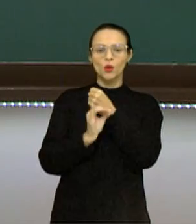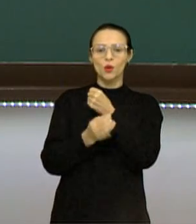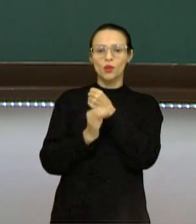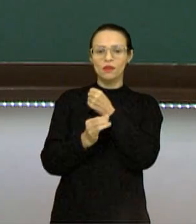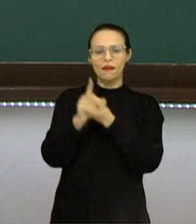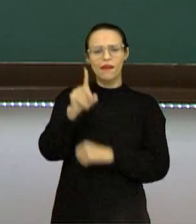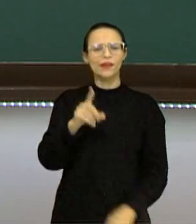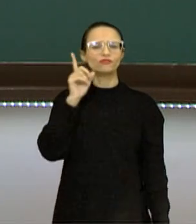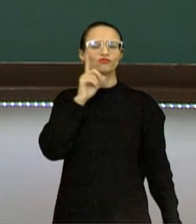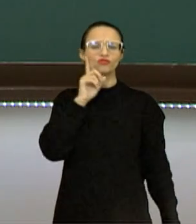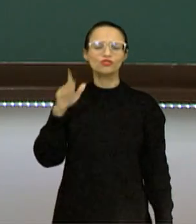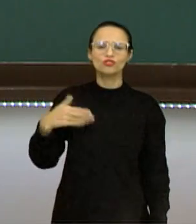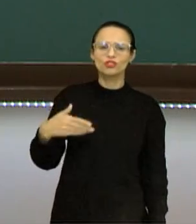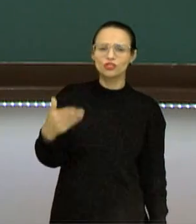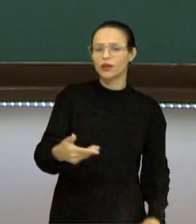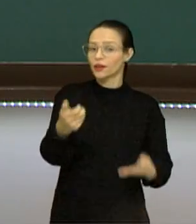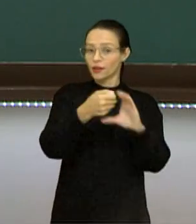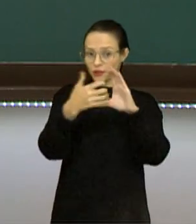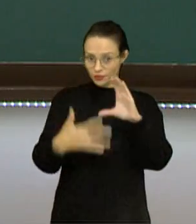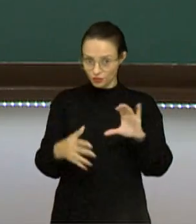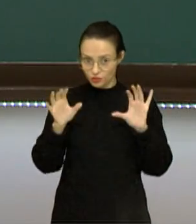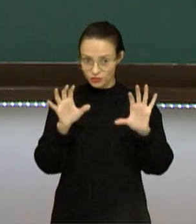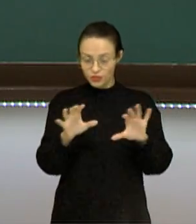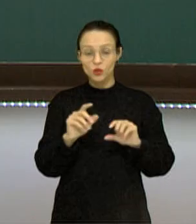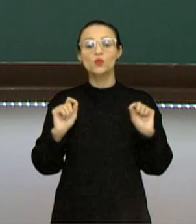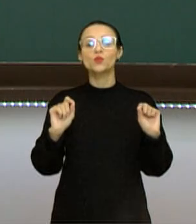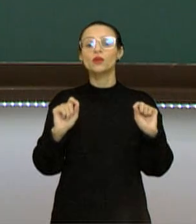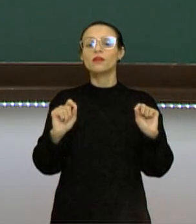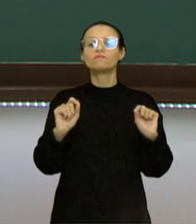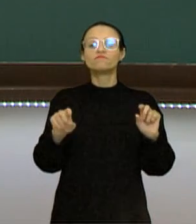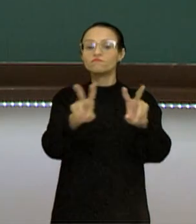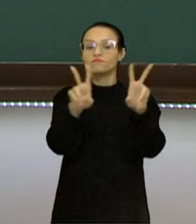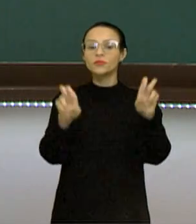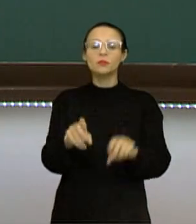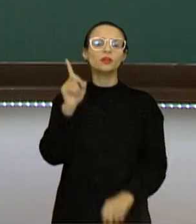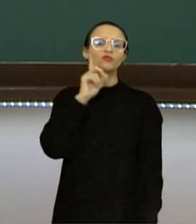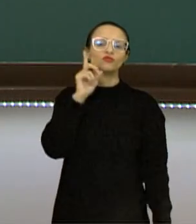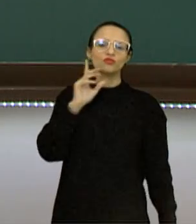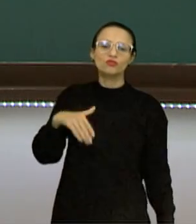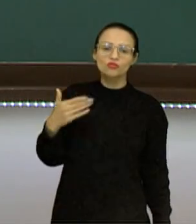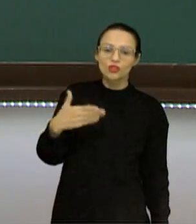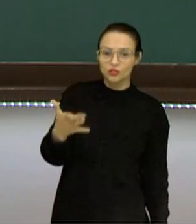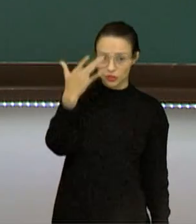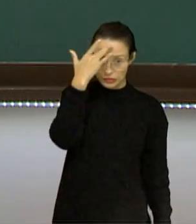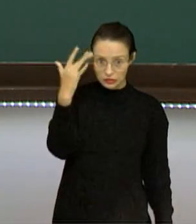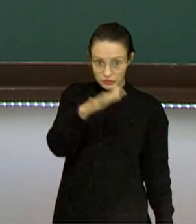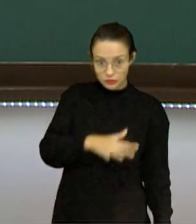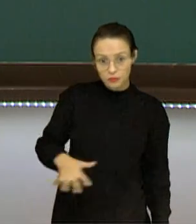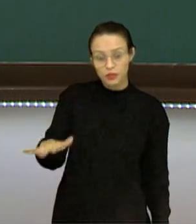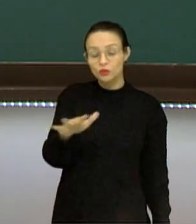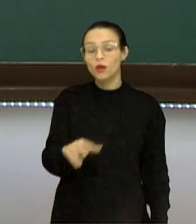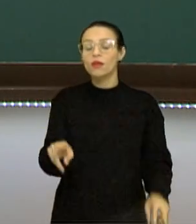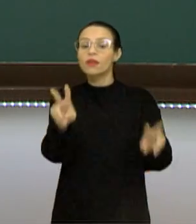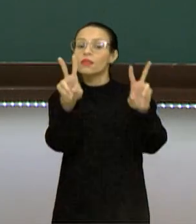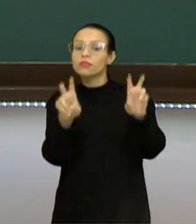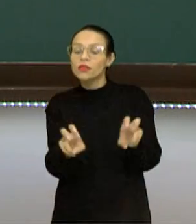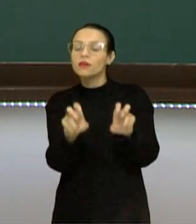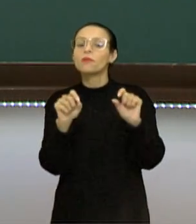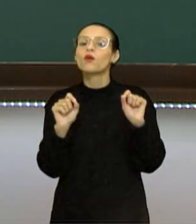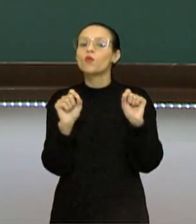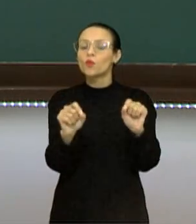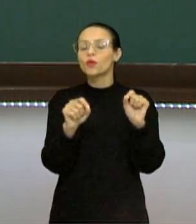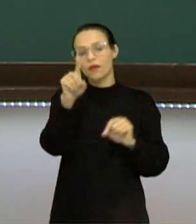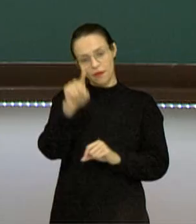dia a dia, uma característica da crônica, tratar de algo do cotidiano das pessoas. E a temática da crônica que iremos